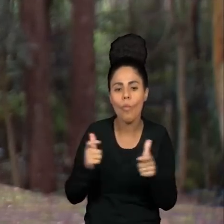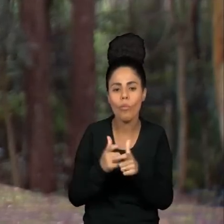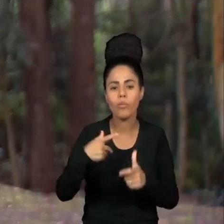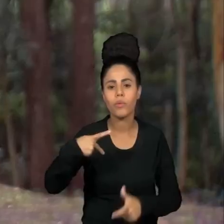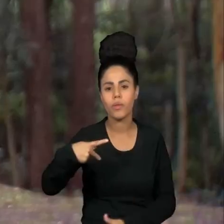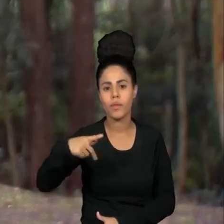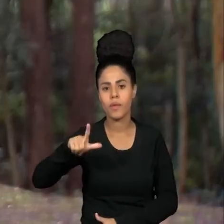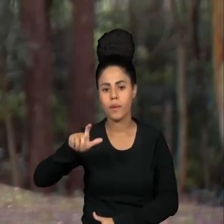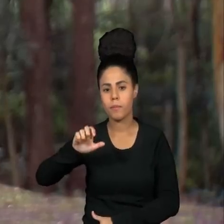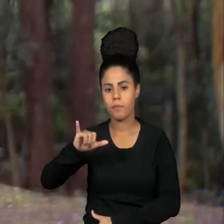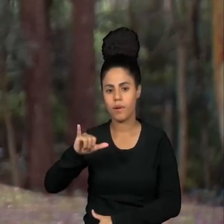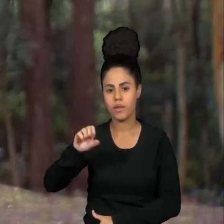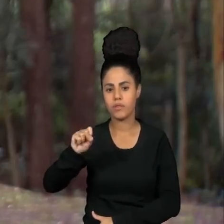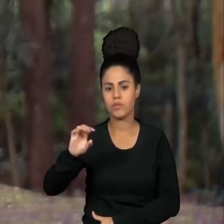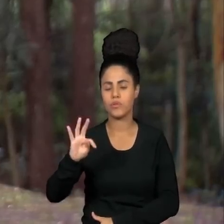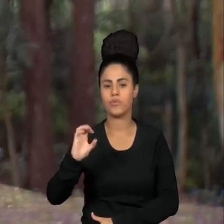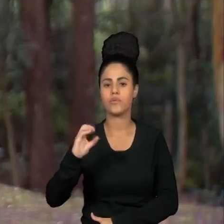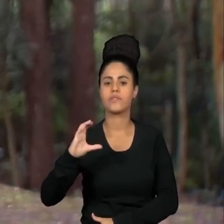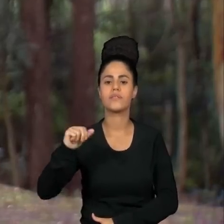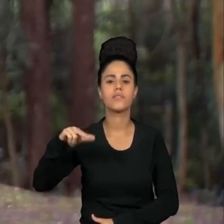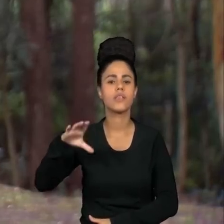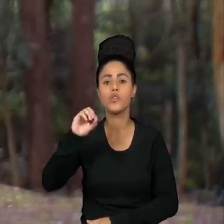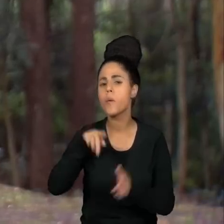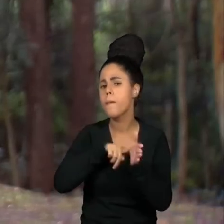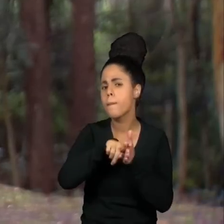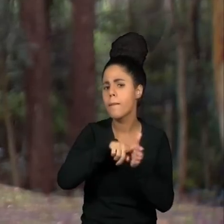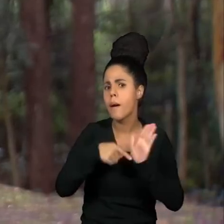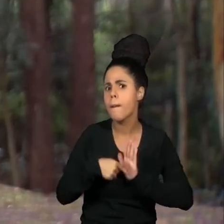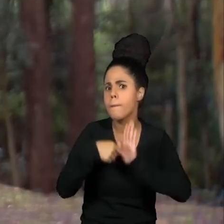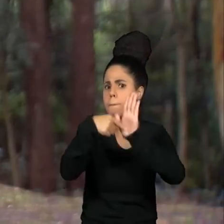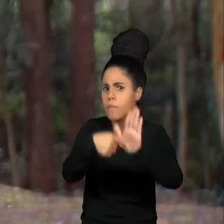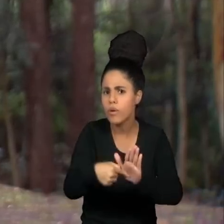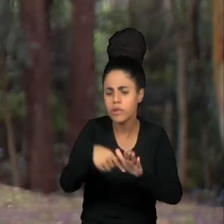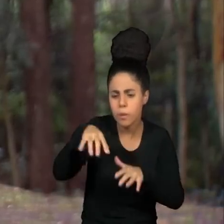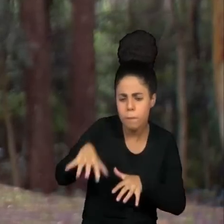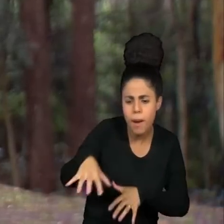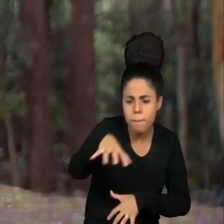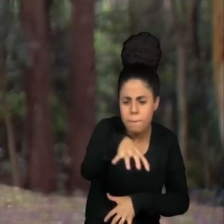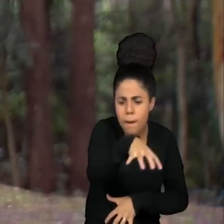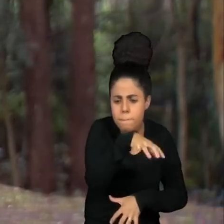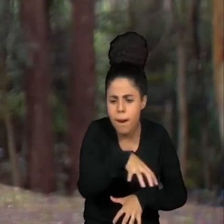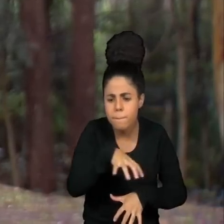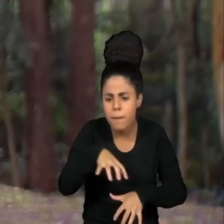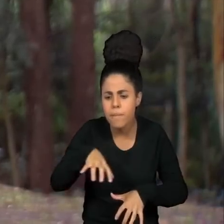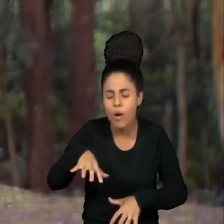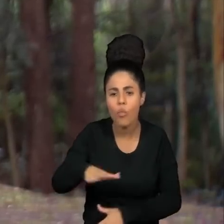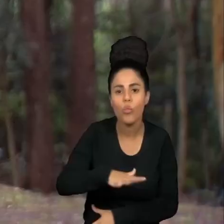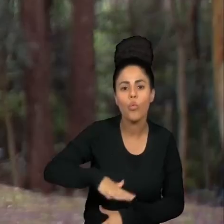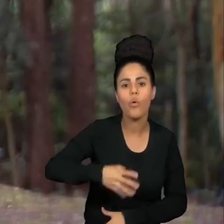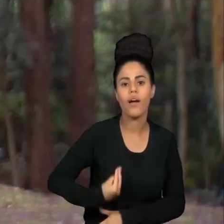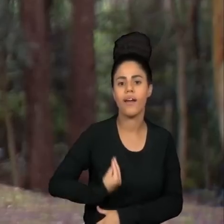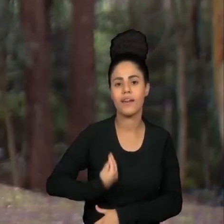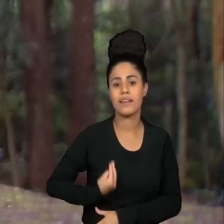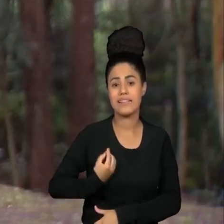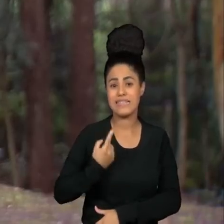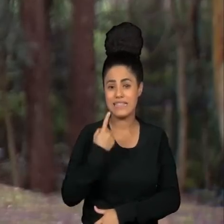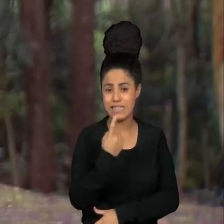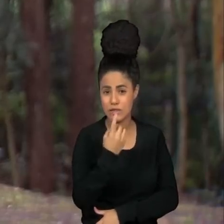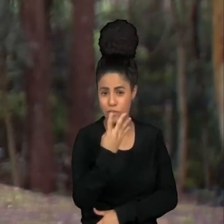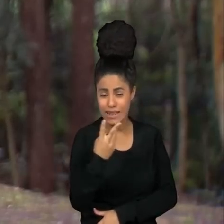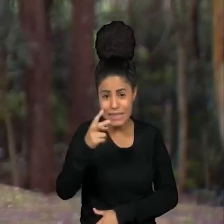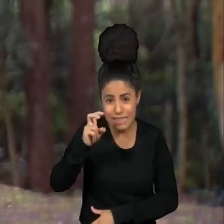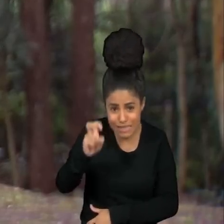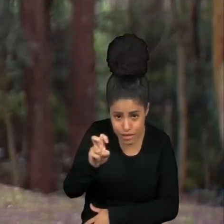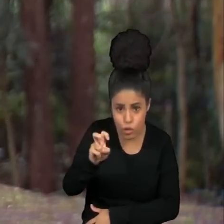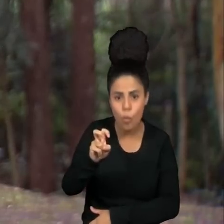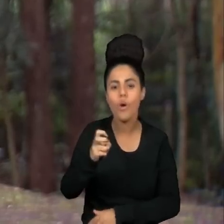Pleistoceno. É o que mostra um levantamento inédito que mapeou a distribuição original de 145